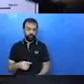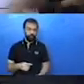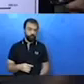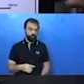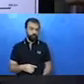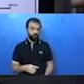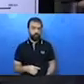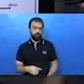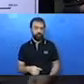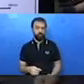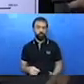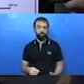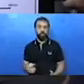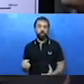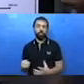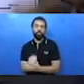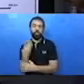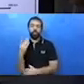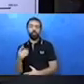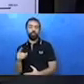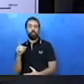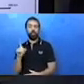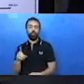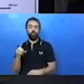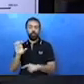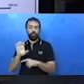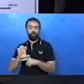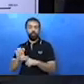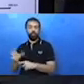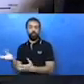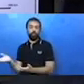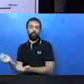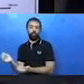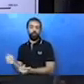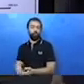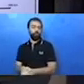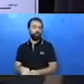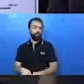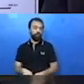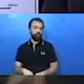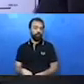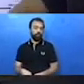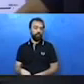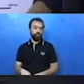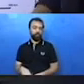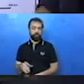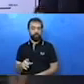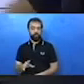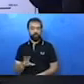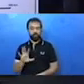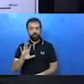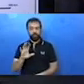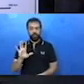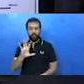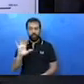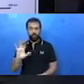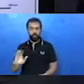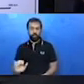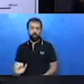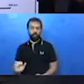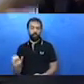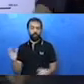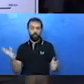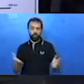Vejam, turminha, mais uma divisão. No mapa de 1988 até hoje,